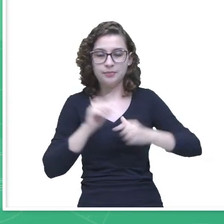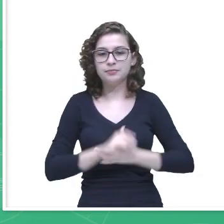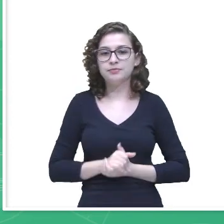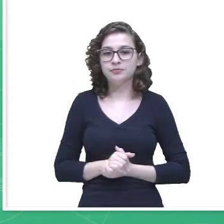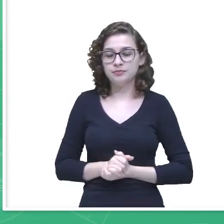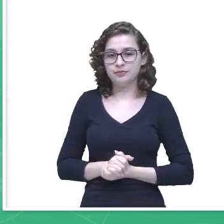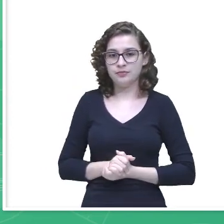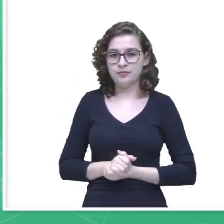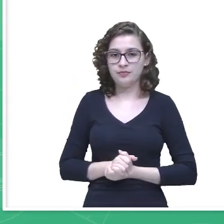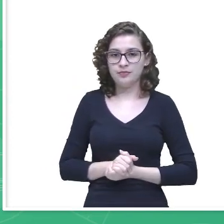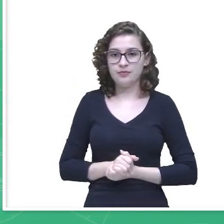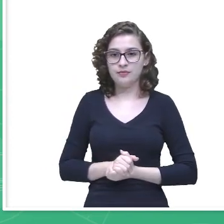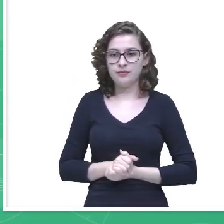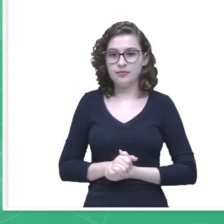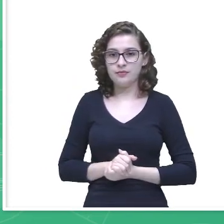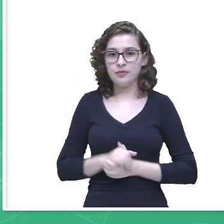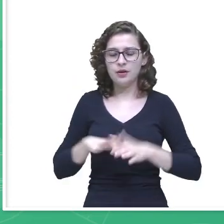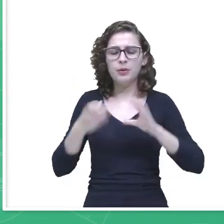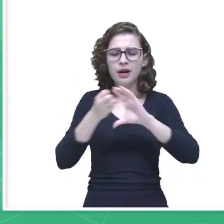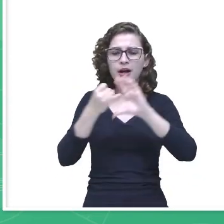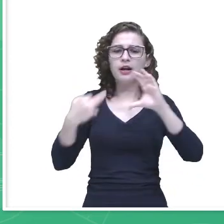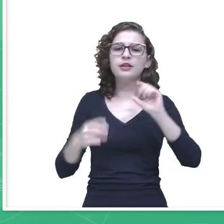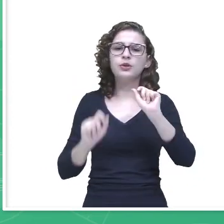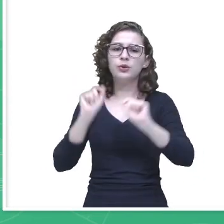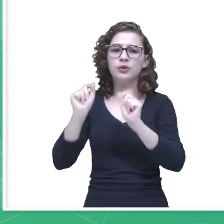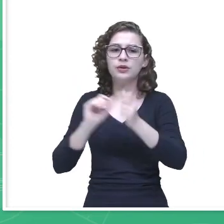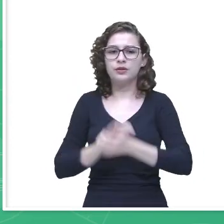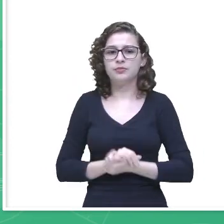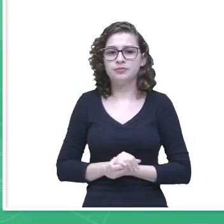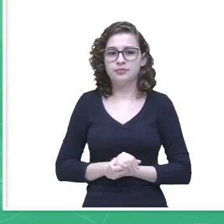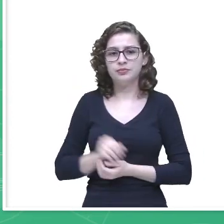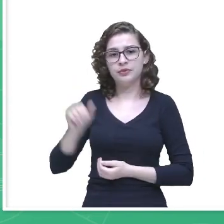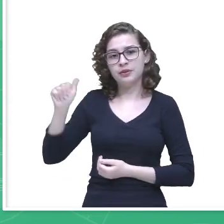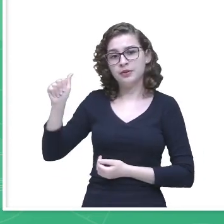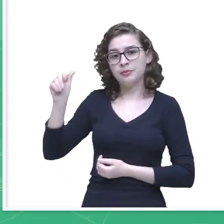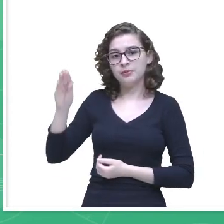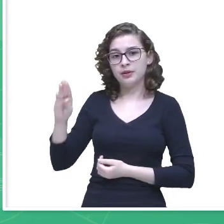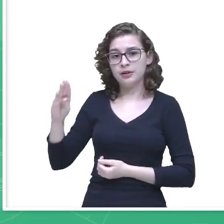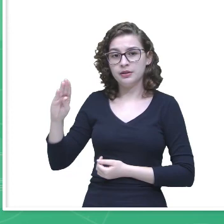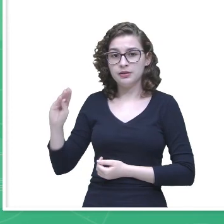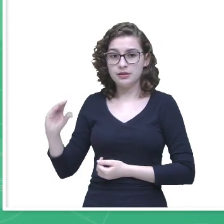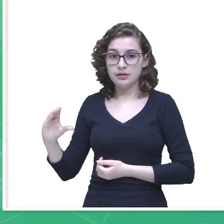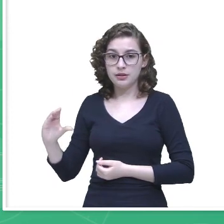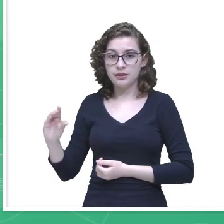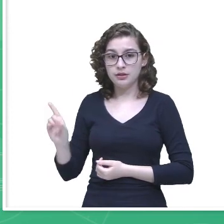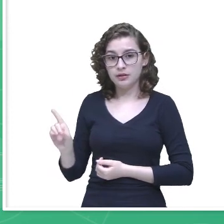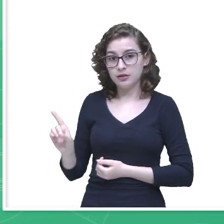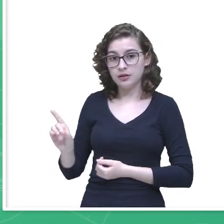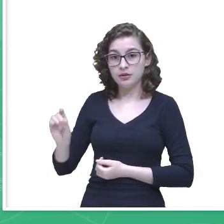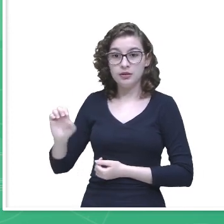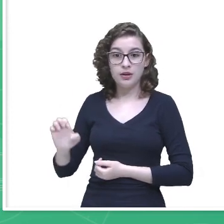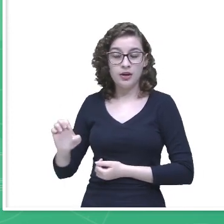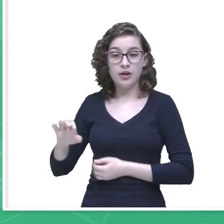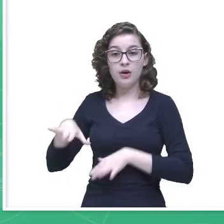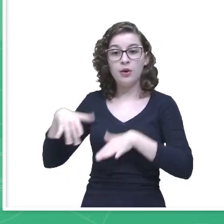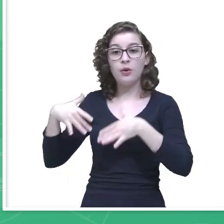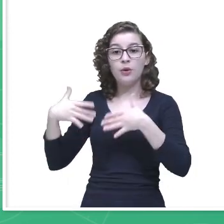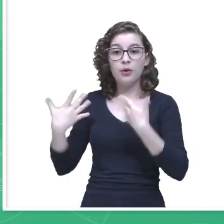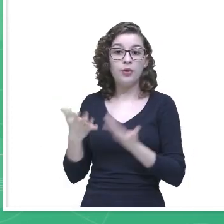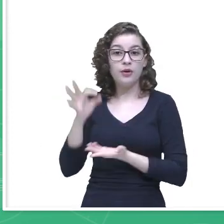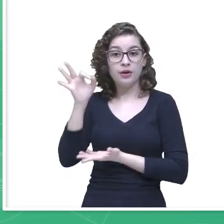tive uma troca. Isso caracteriza o quê, gente? Inversão, trissomia,